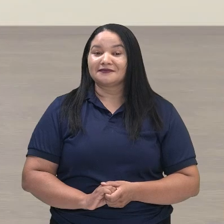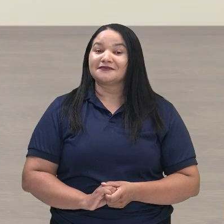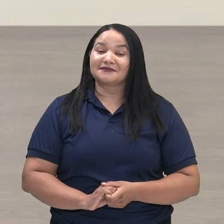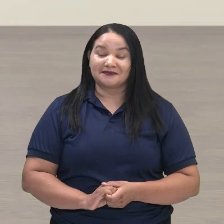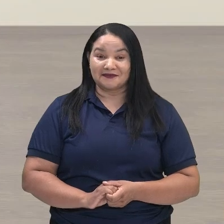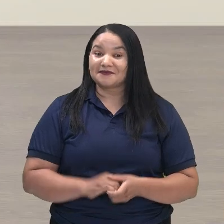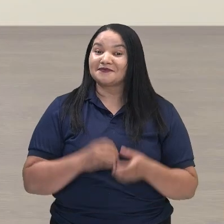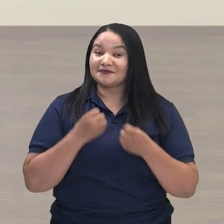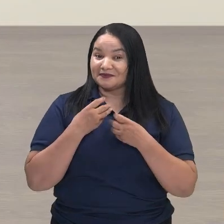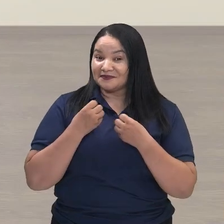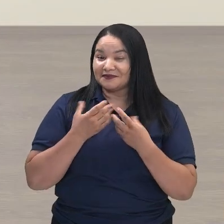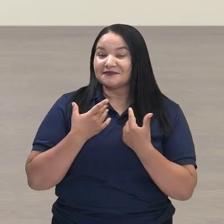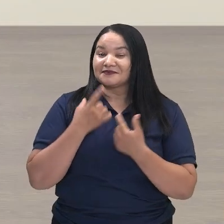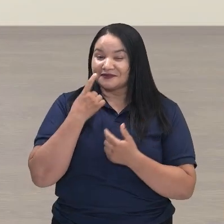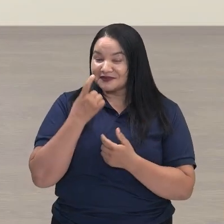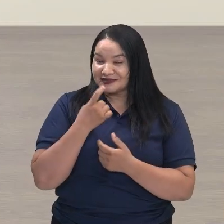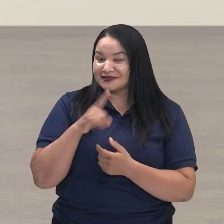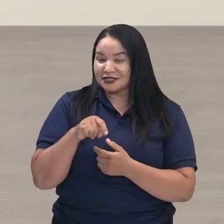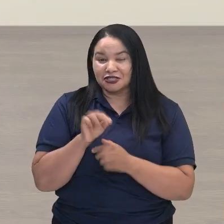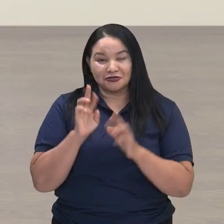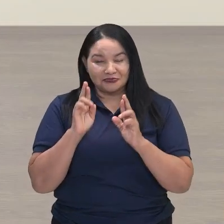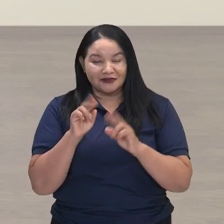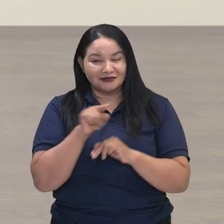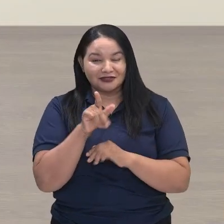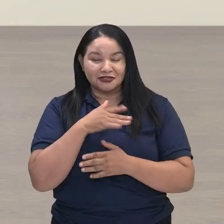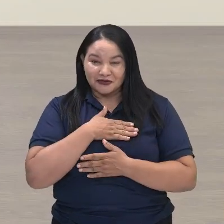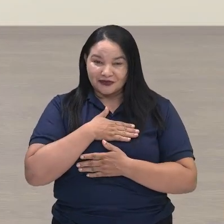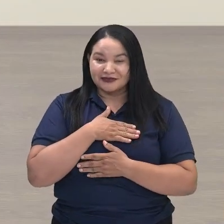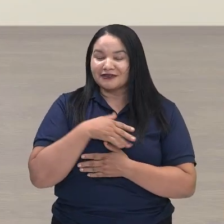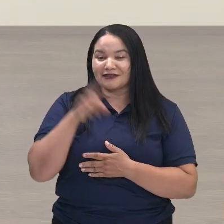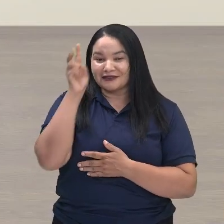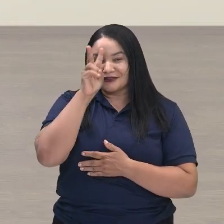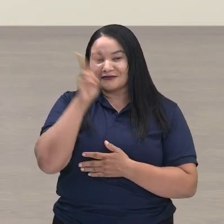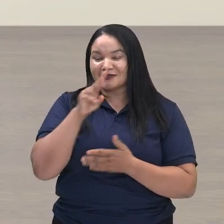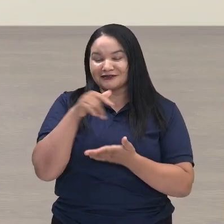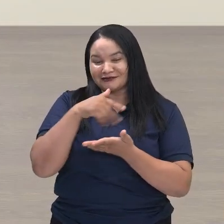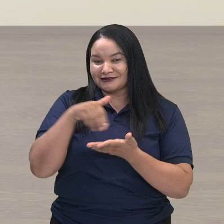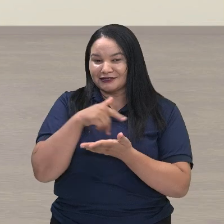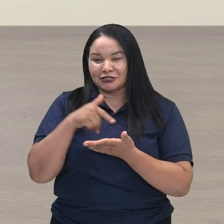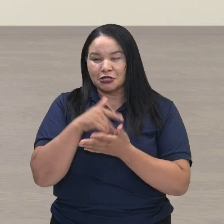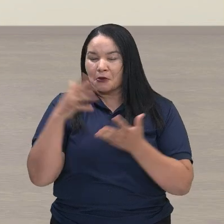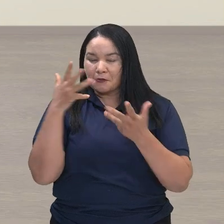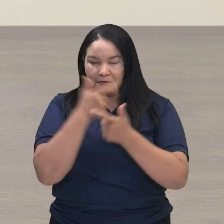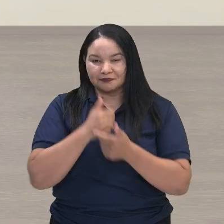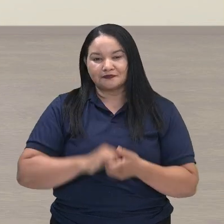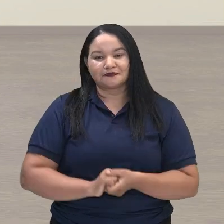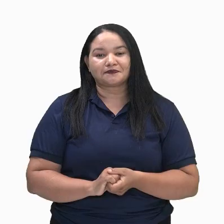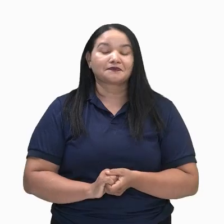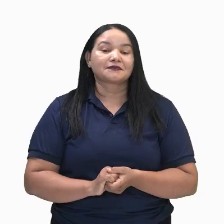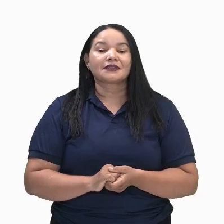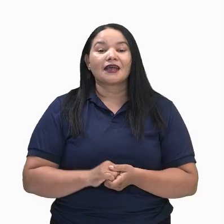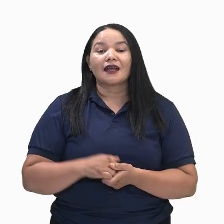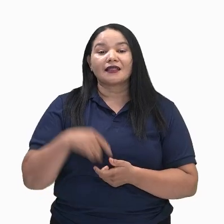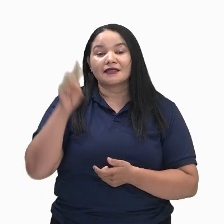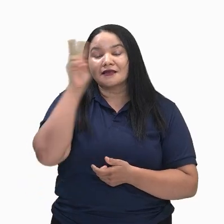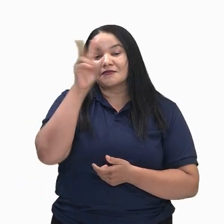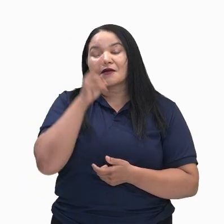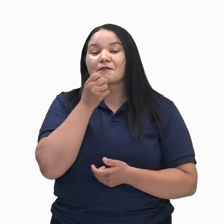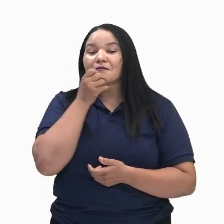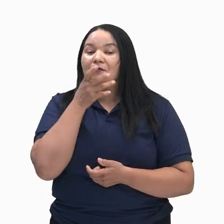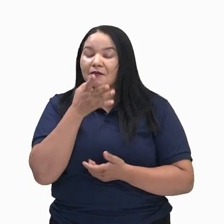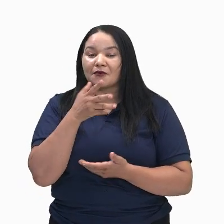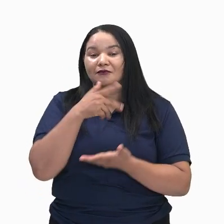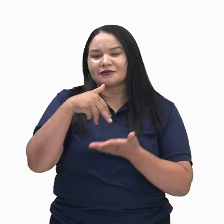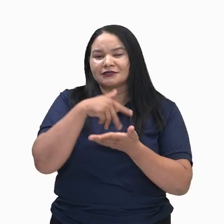Muito bem, bem interessante, né? Espero que vocês tenham gostado de relembrar essa dança lindíssima. Vamos relembrar aí os benefícios de dançar?